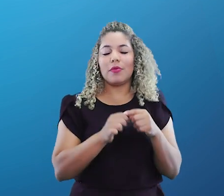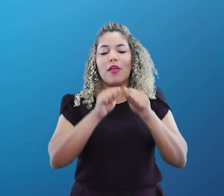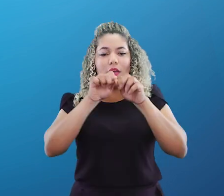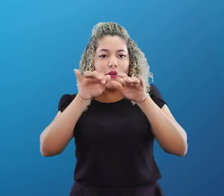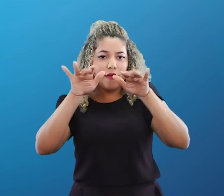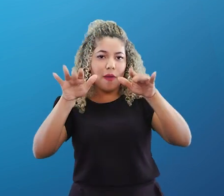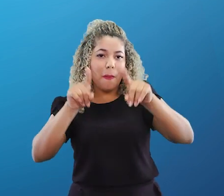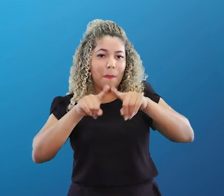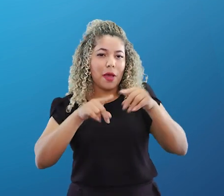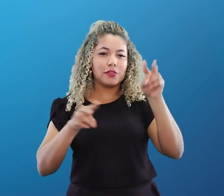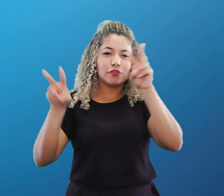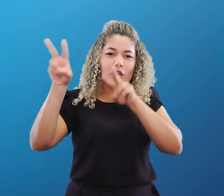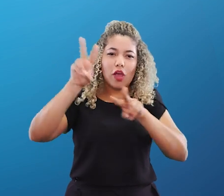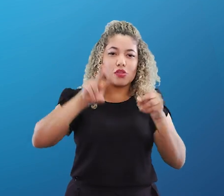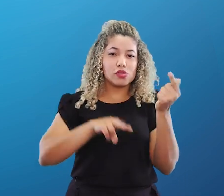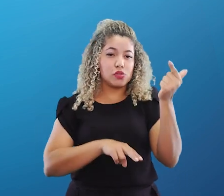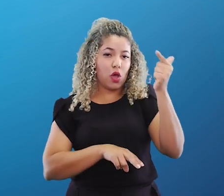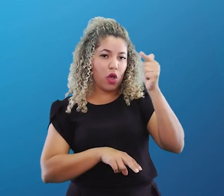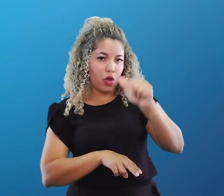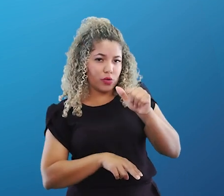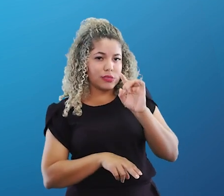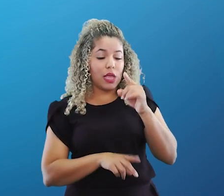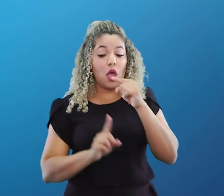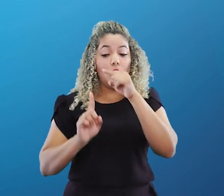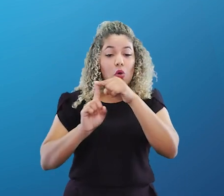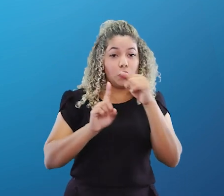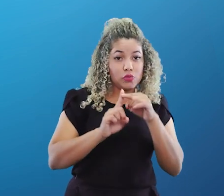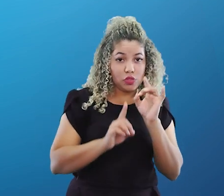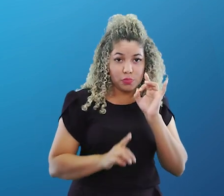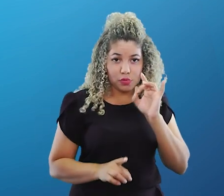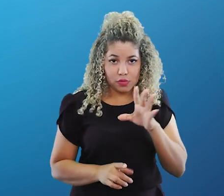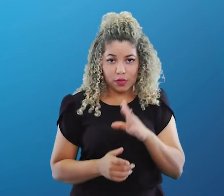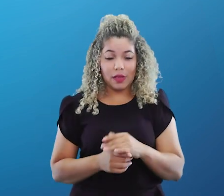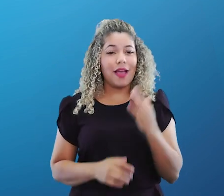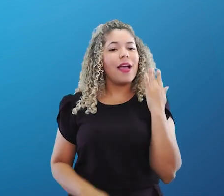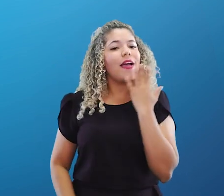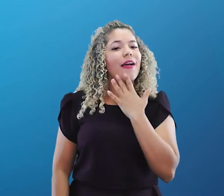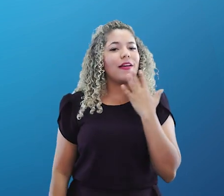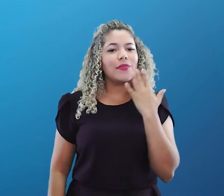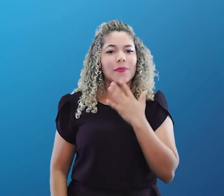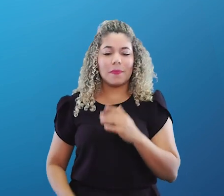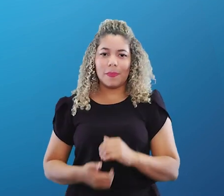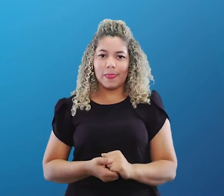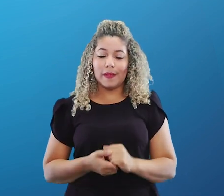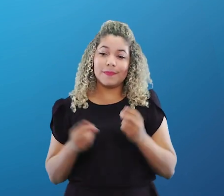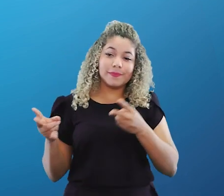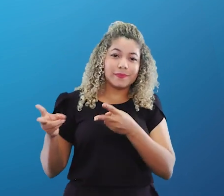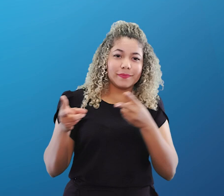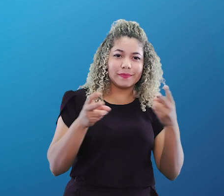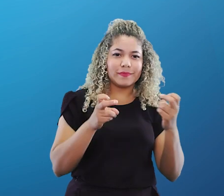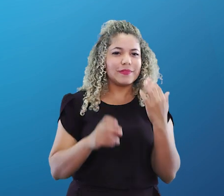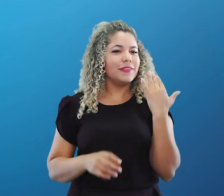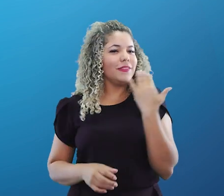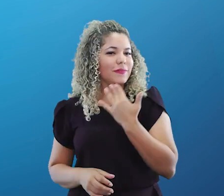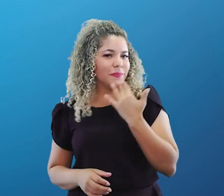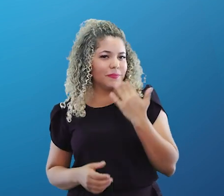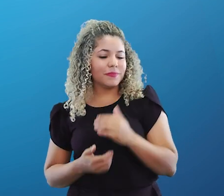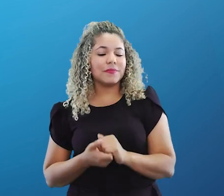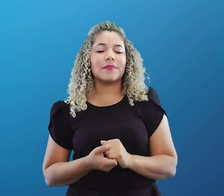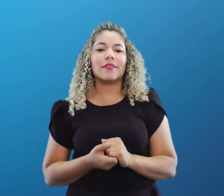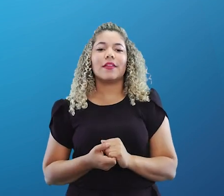frequência, porém o nosso olho capta um determinado tipo de frequência, que são as cores. Identificamos as